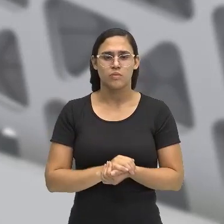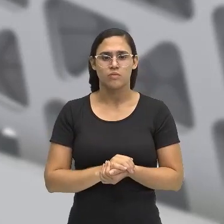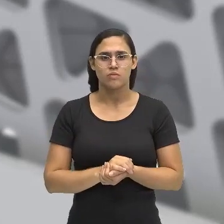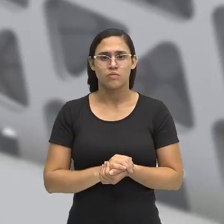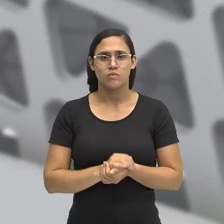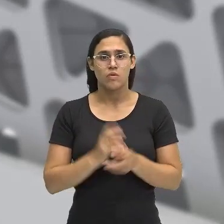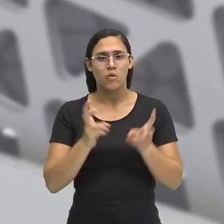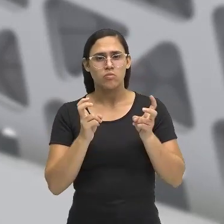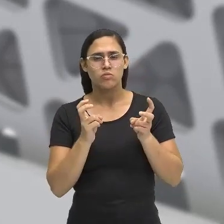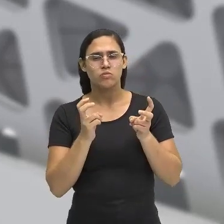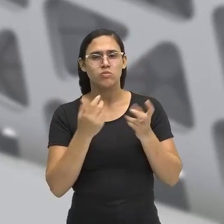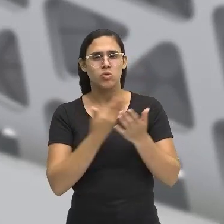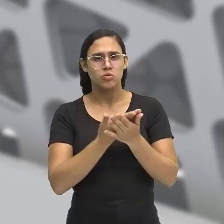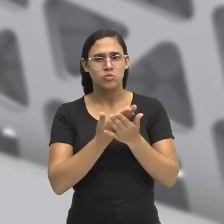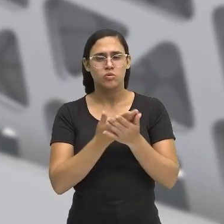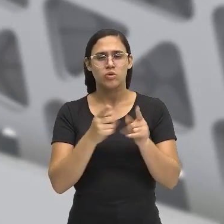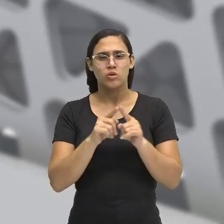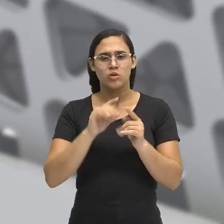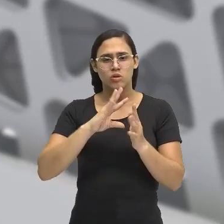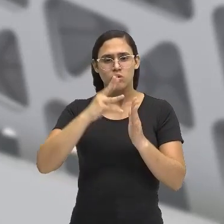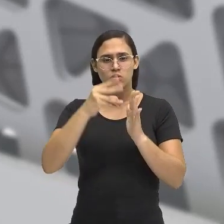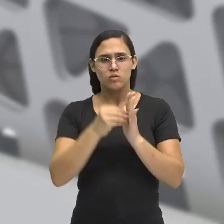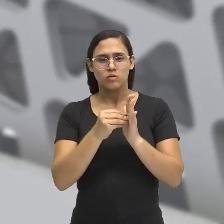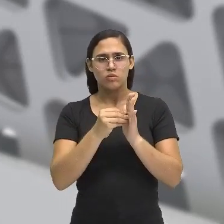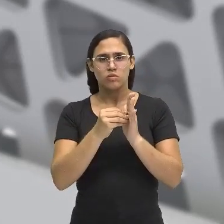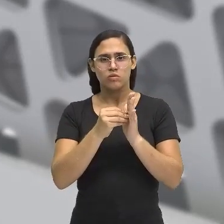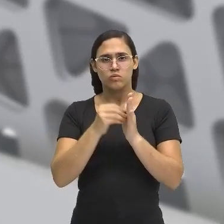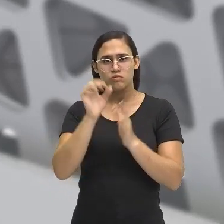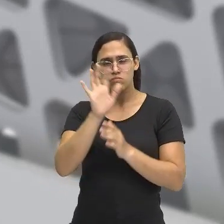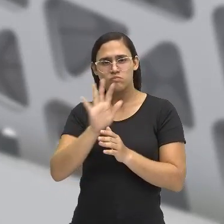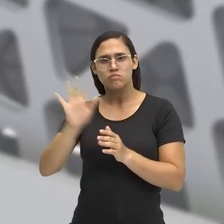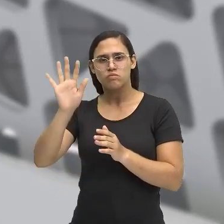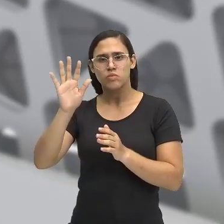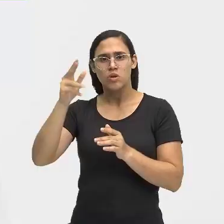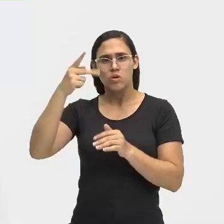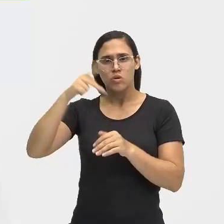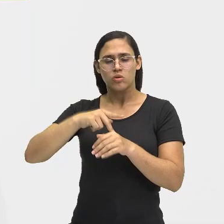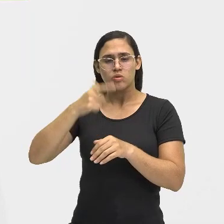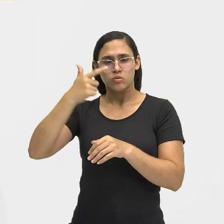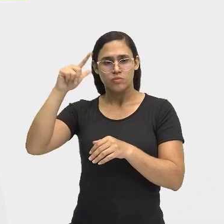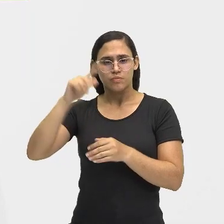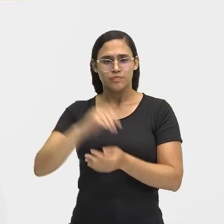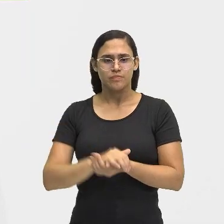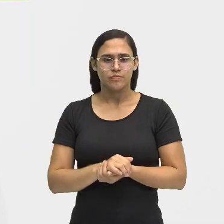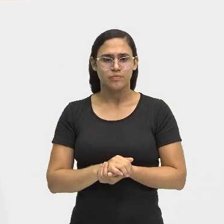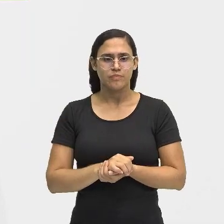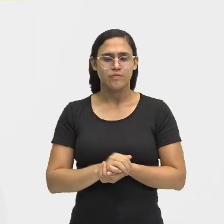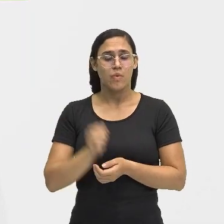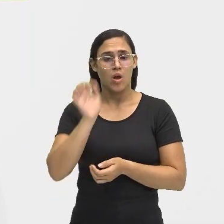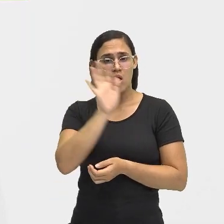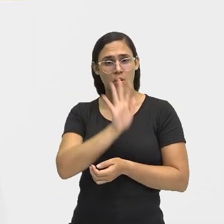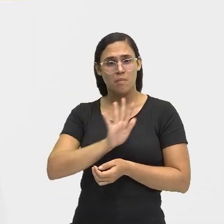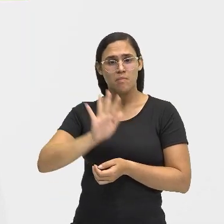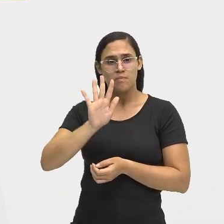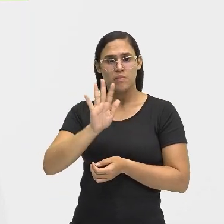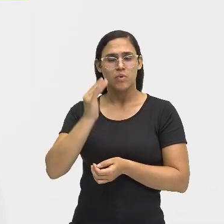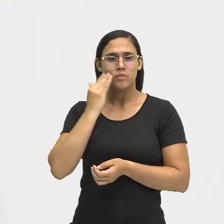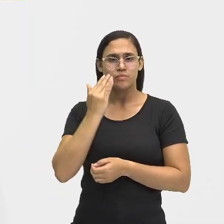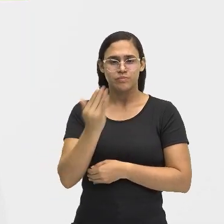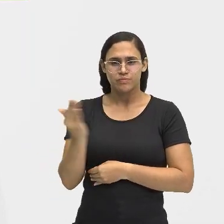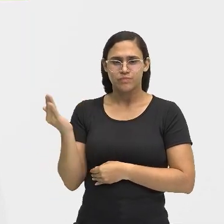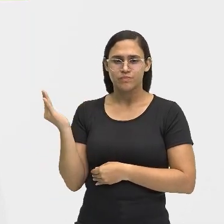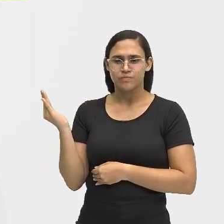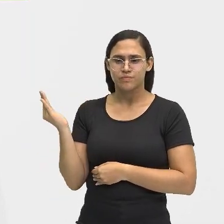observar ali a Amazônia, um pouco da Amazônia Internacional. Então vamos olhar a nossa imagem, olha só. Então a gente tem aí